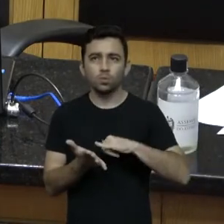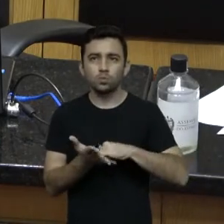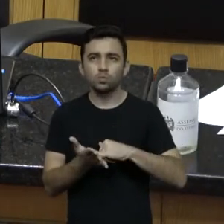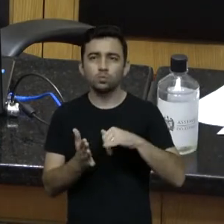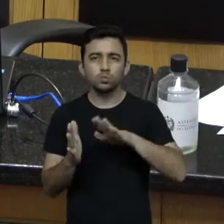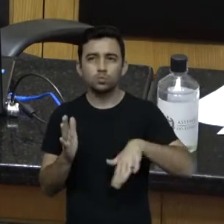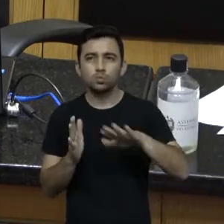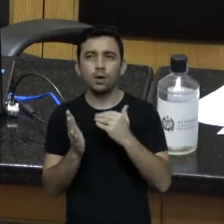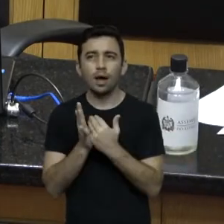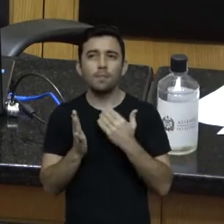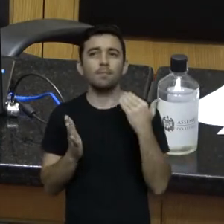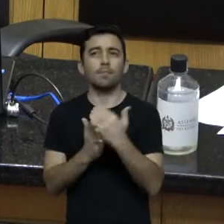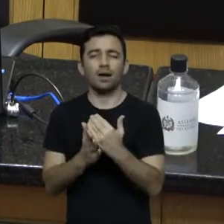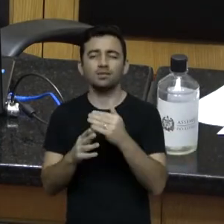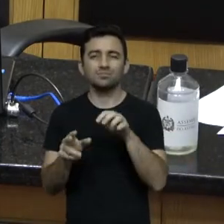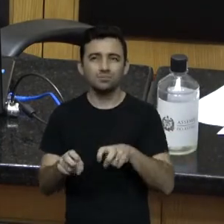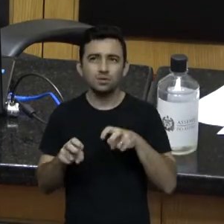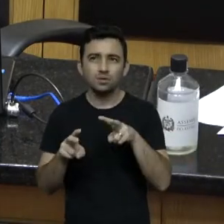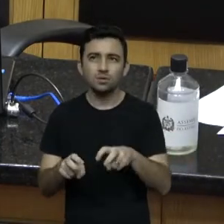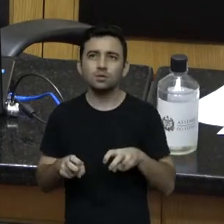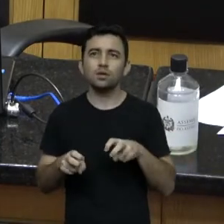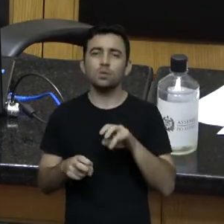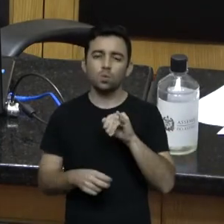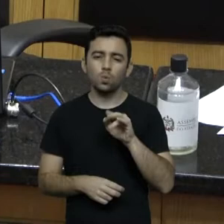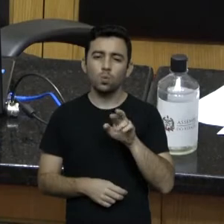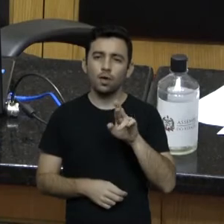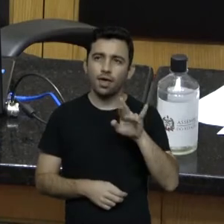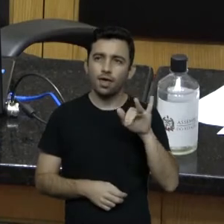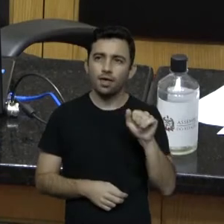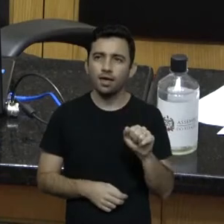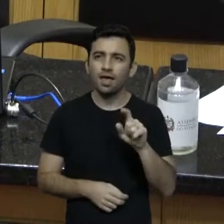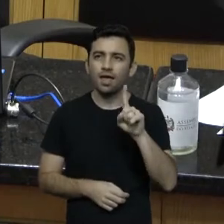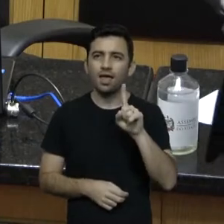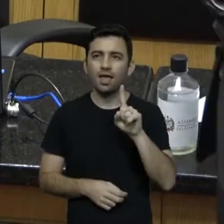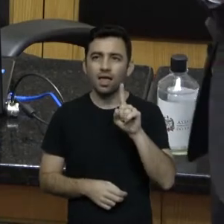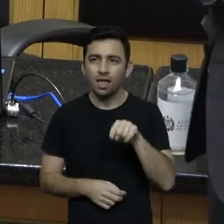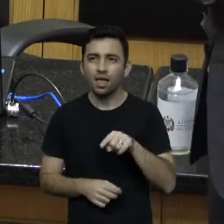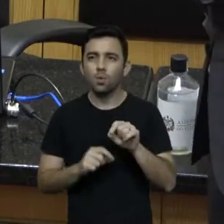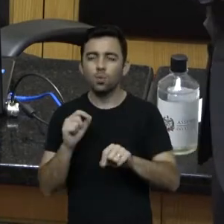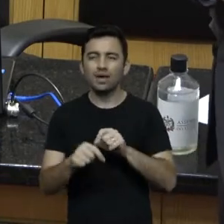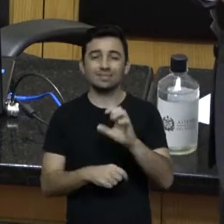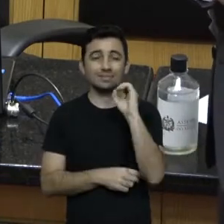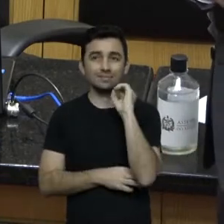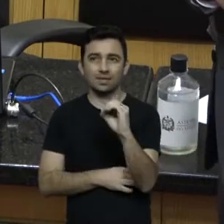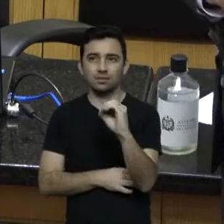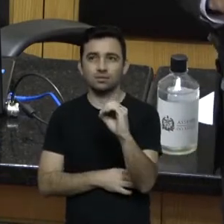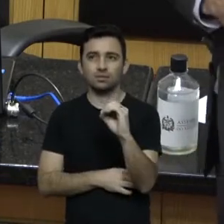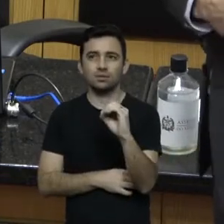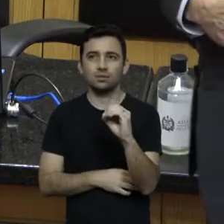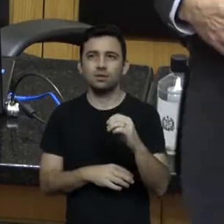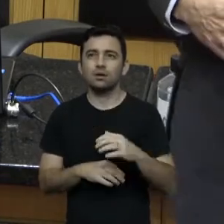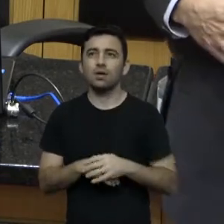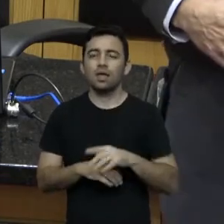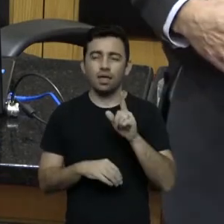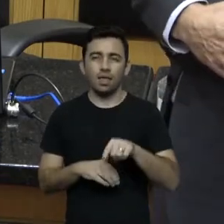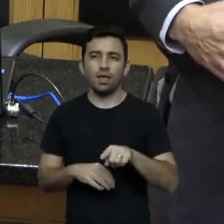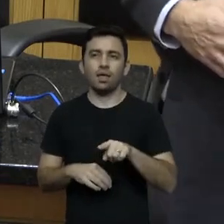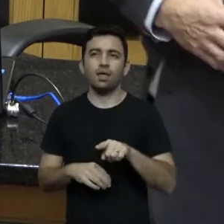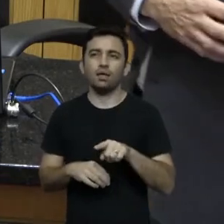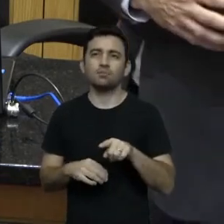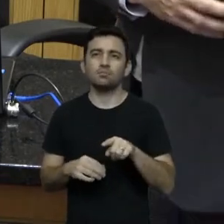sobre os insumos agrícolas sobre a ureia é exatamente zero Essa é a alíquota